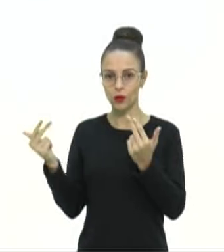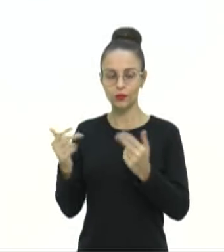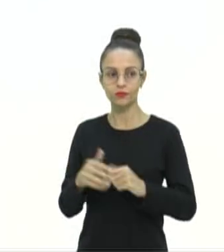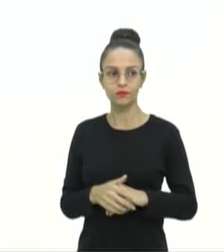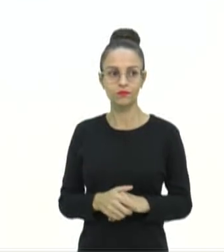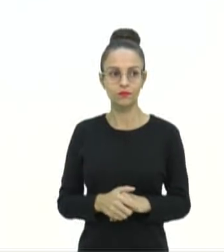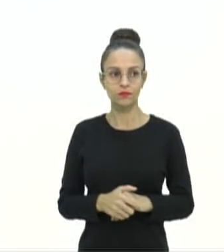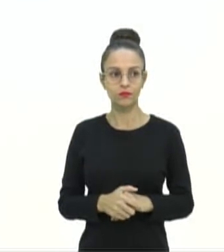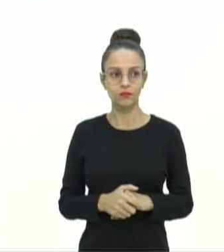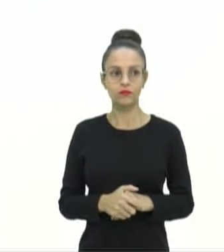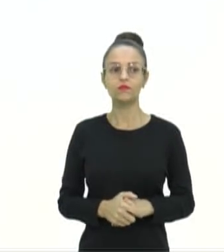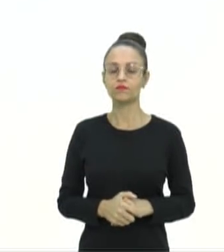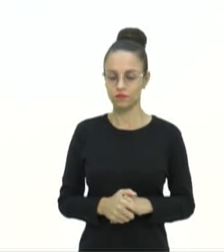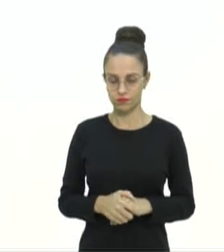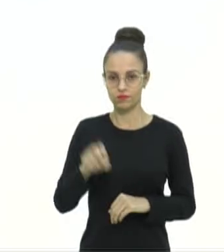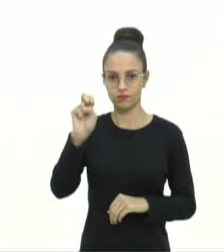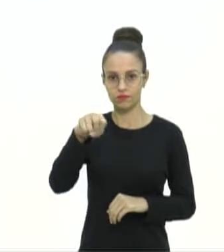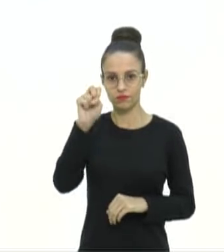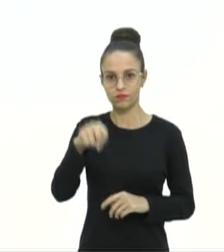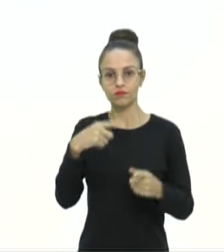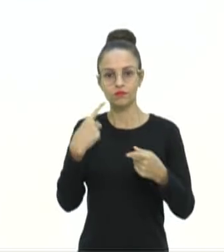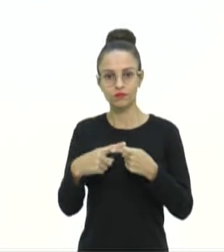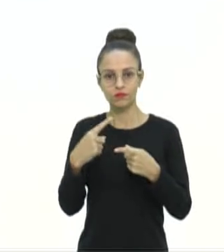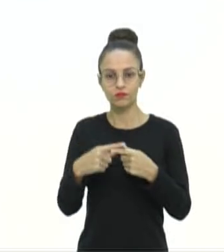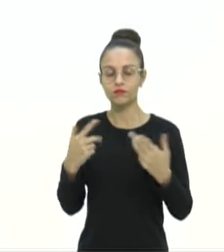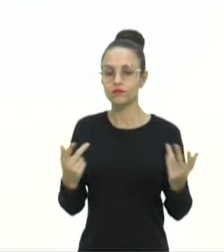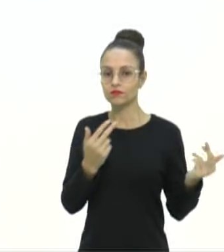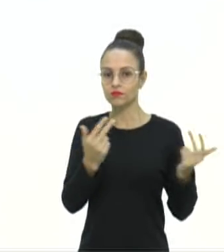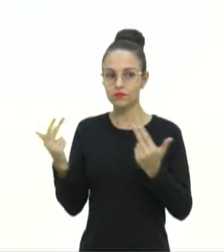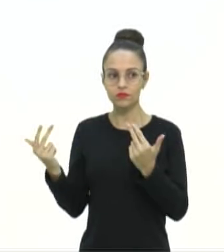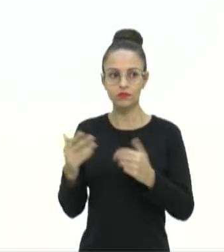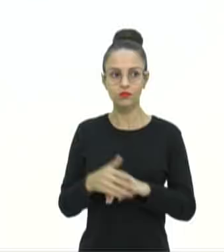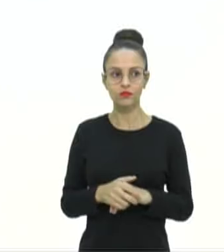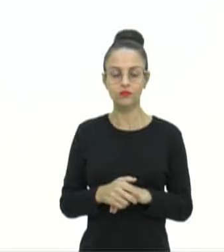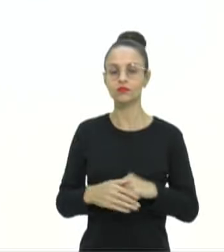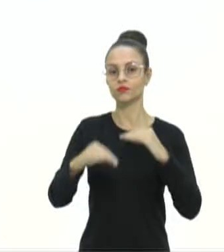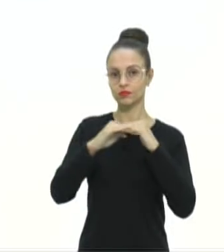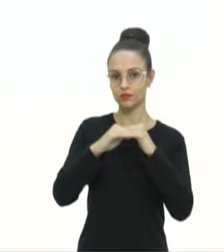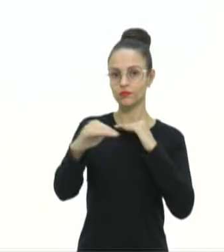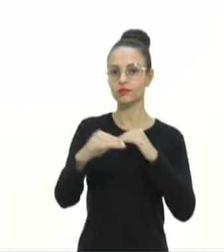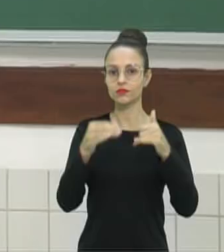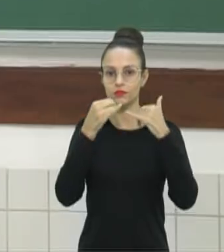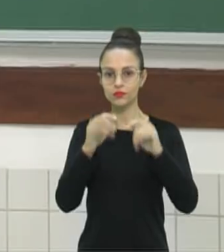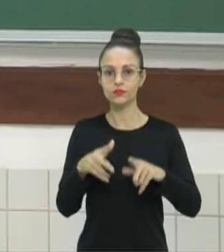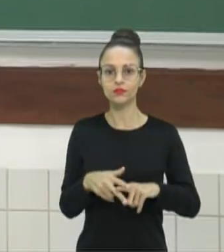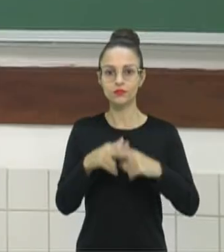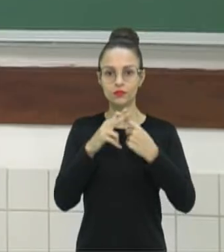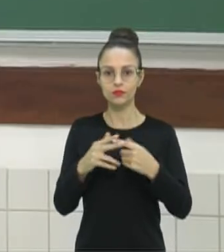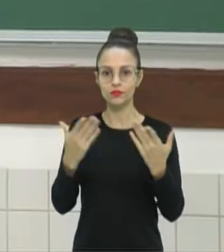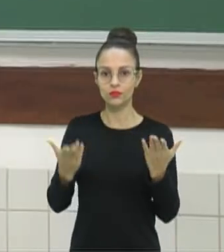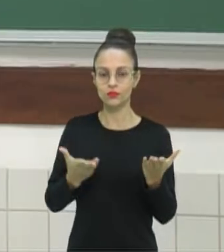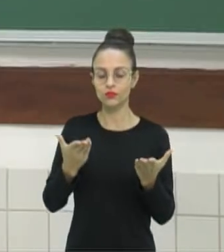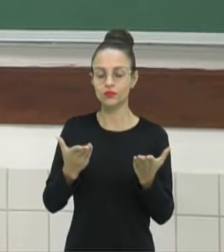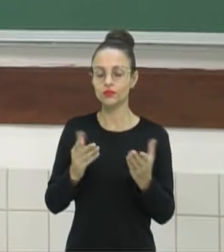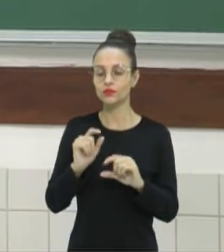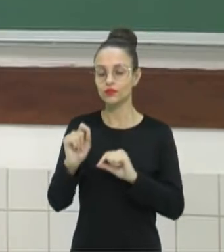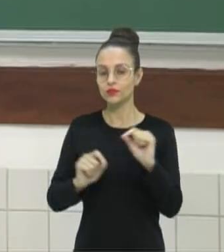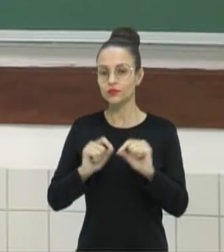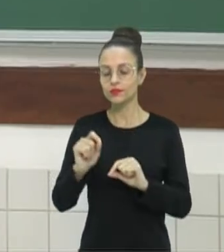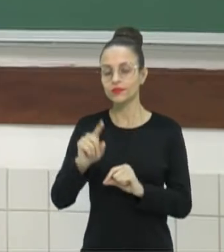iguais? Sim, né? Por que são iguais, gente? Conservação da energia mecânica, né? Nós estamos aqui trabalhando